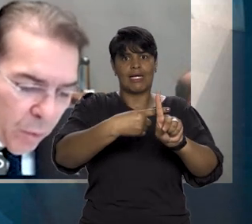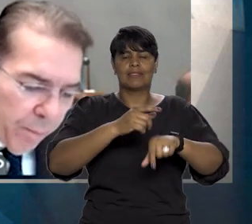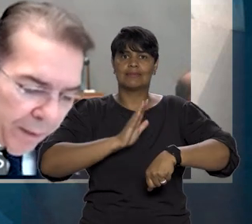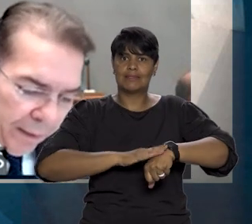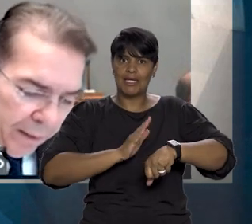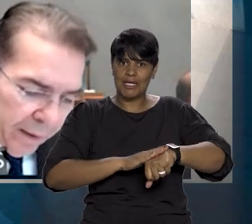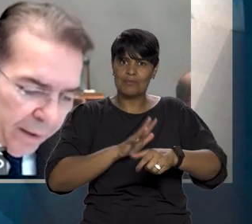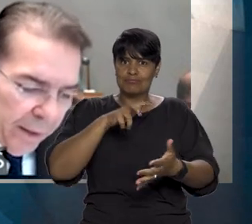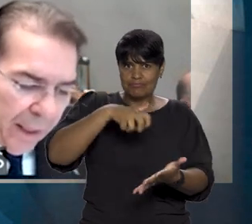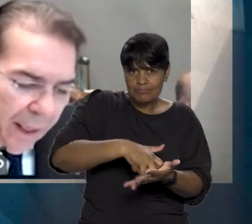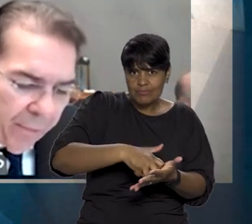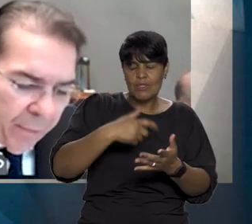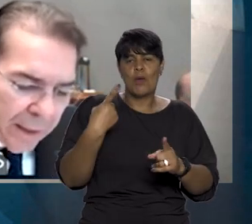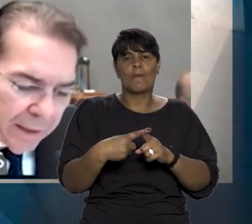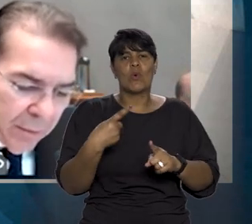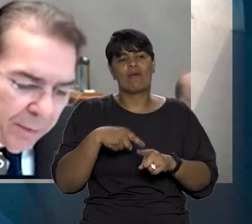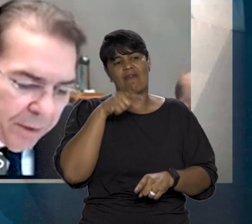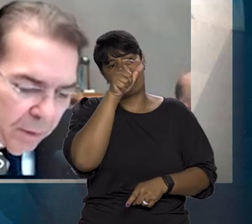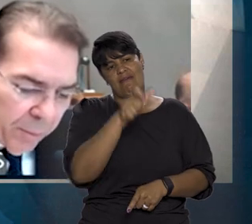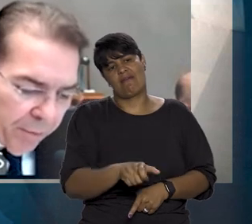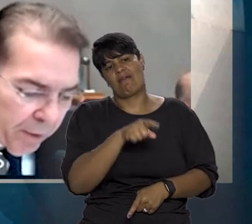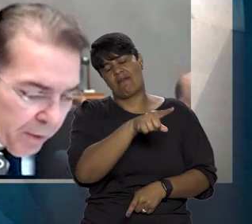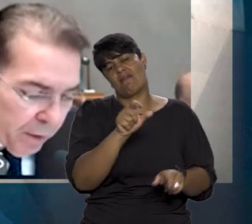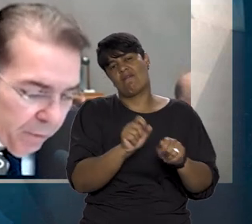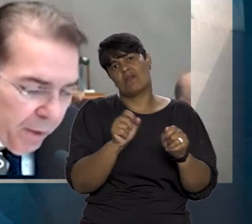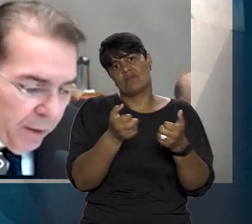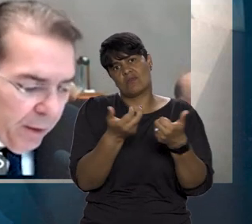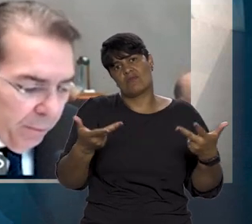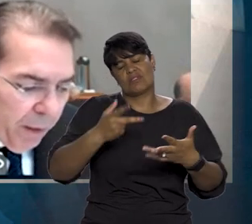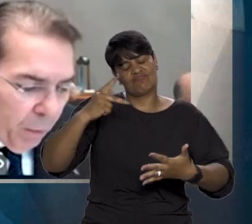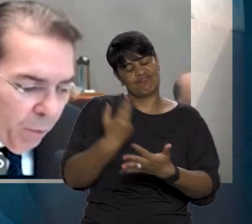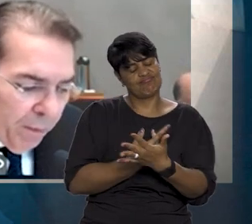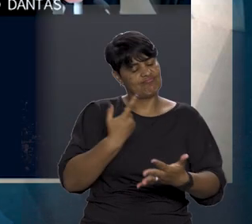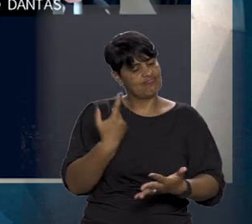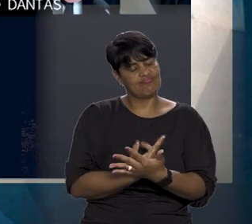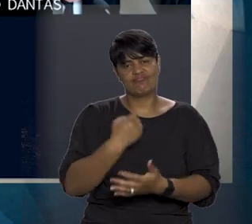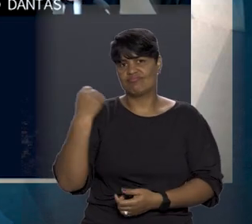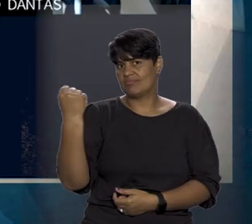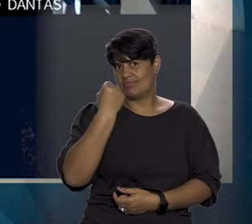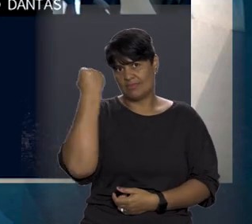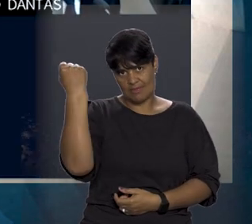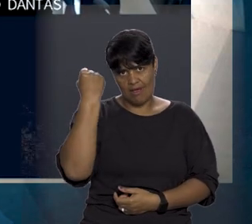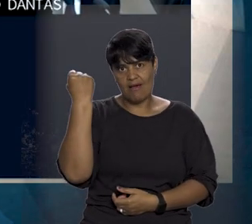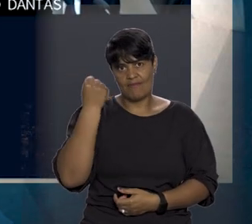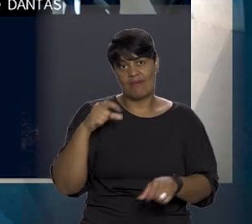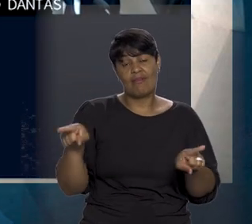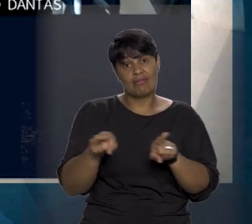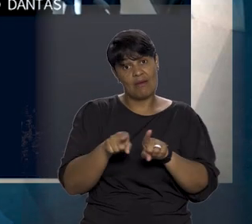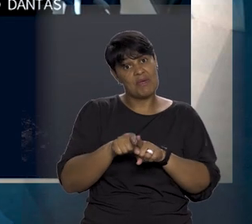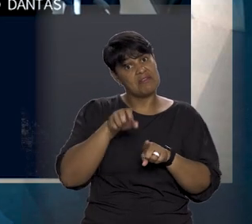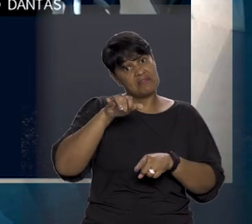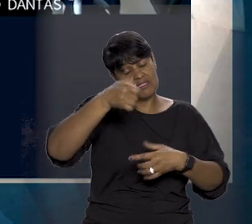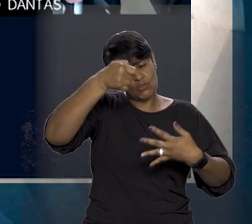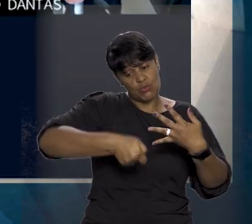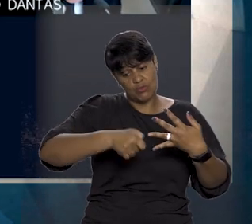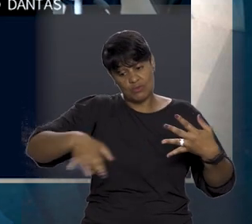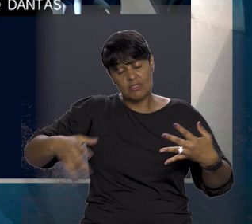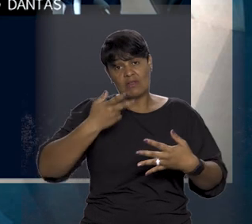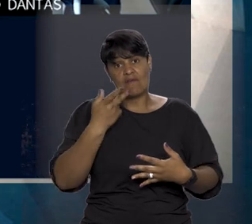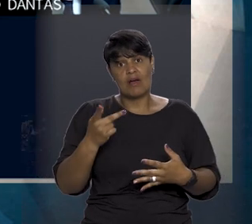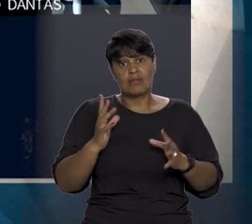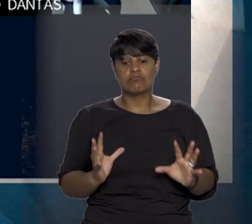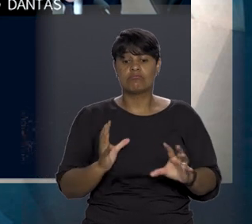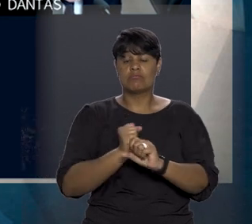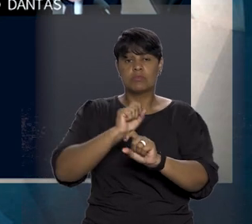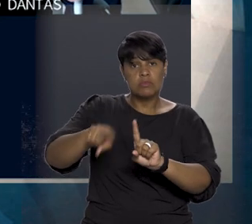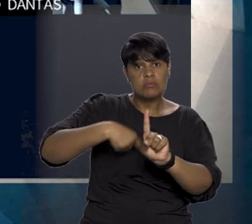em razão da valoração negativa de uma única circunstância judicial quando a jurisprudência considera ideal o acréscimo